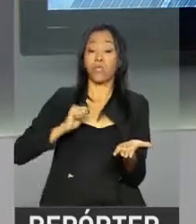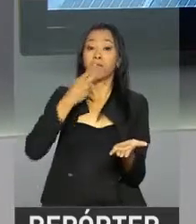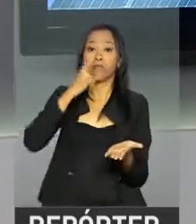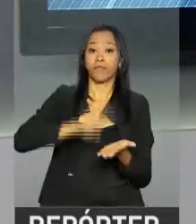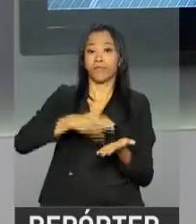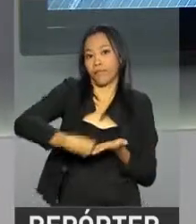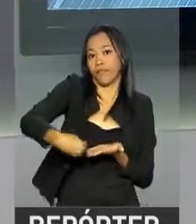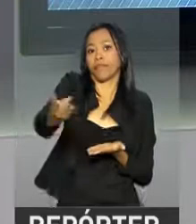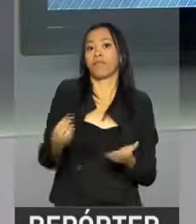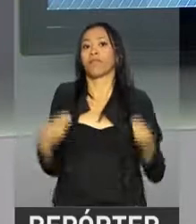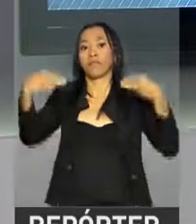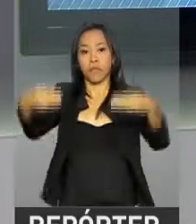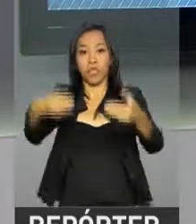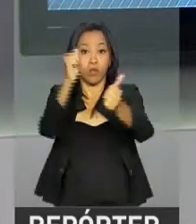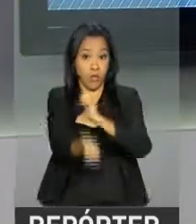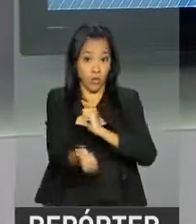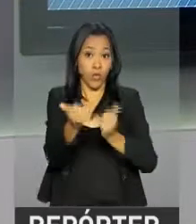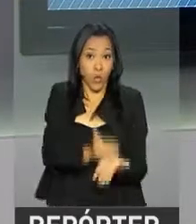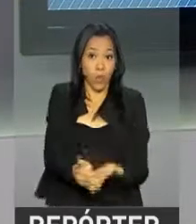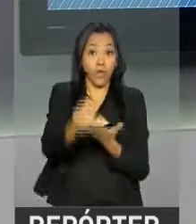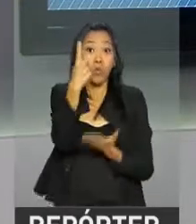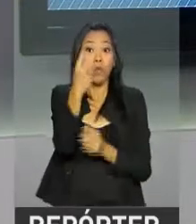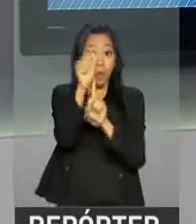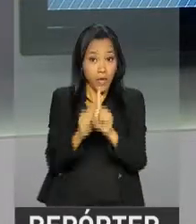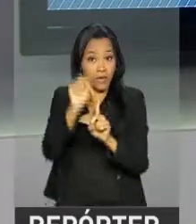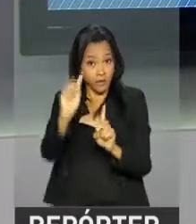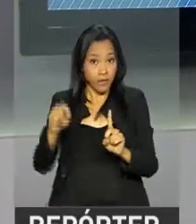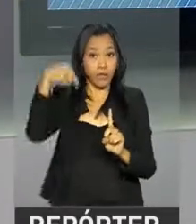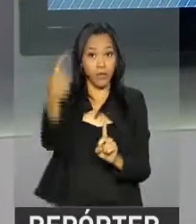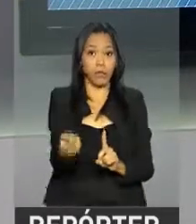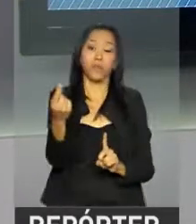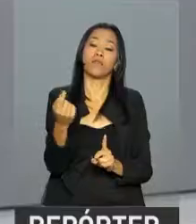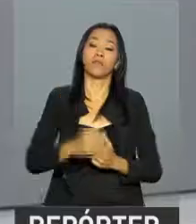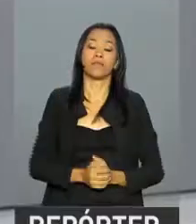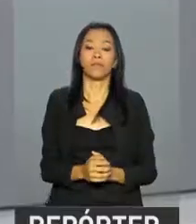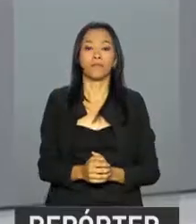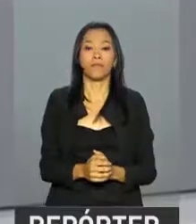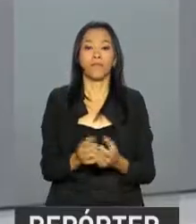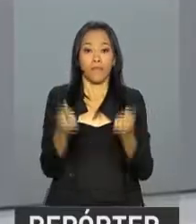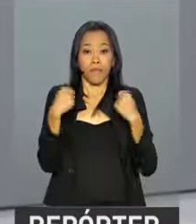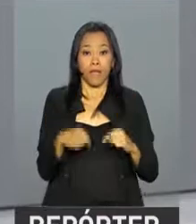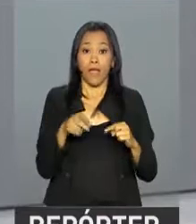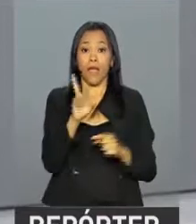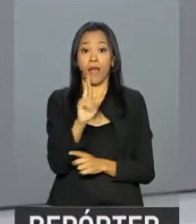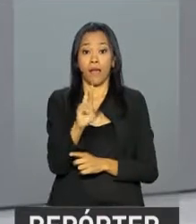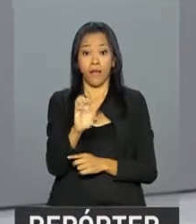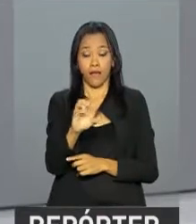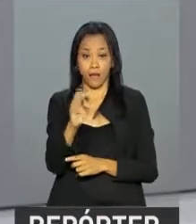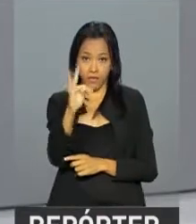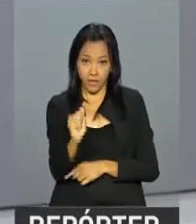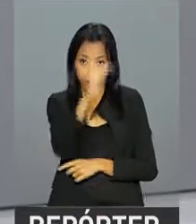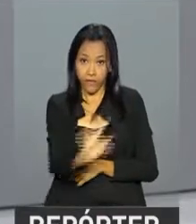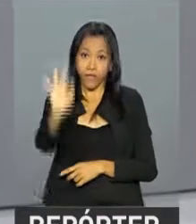ao Ministério do Esporte. O pagamento terá início um mês após o recebimento do termo. A Receita Federal libera para consulta